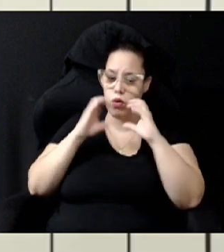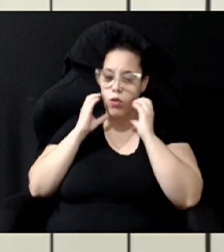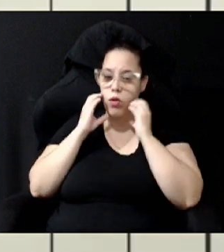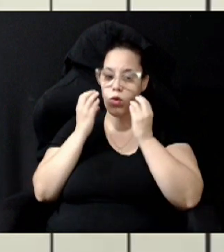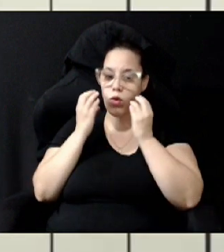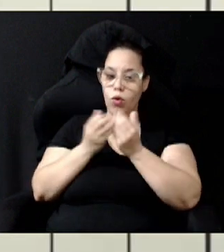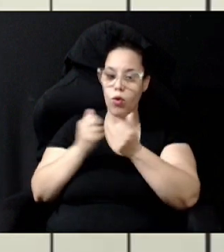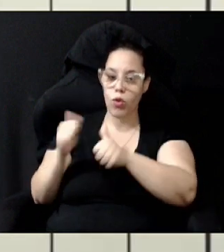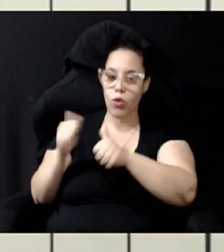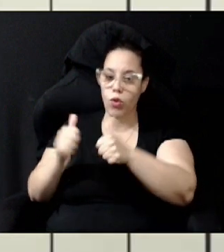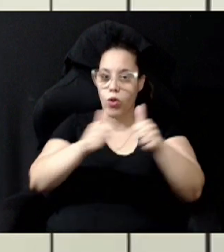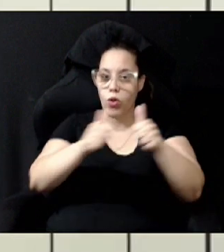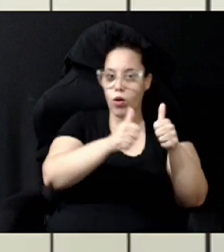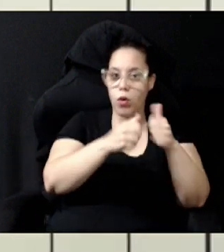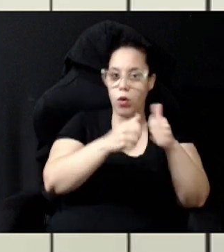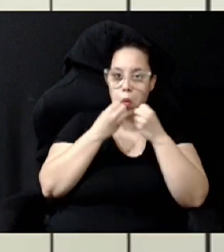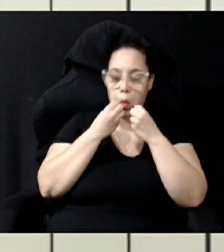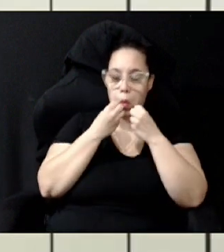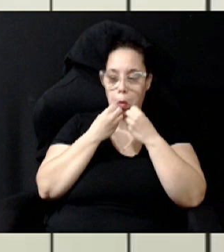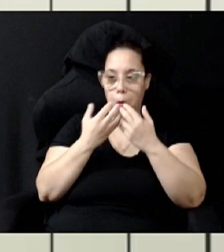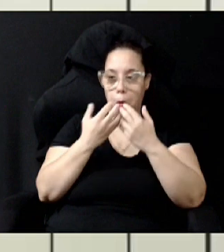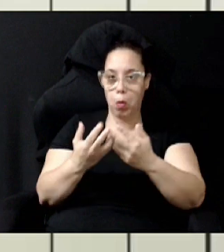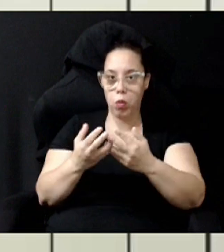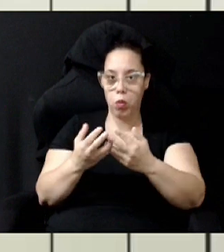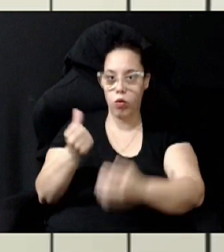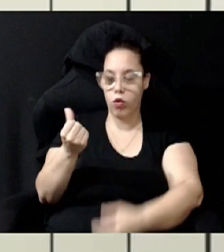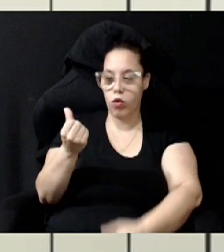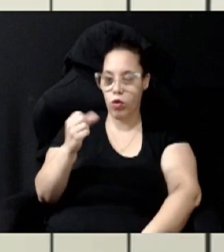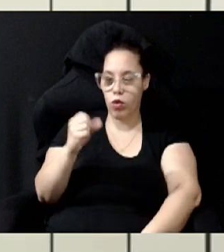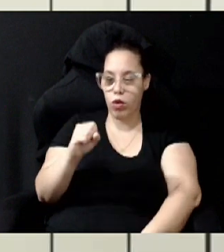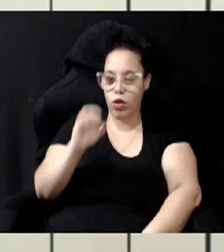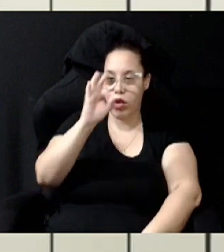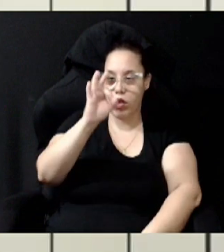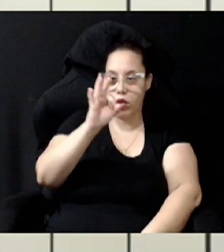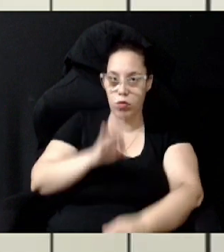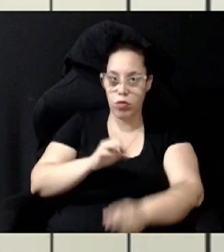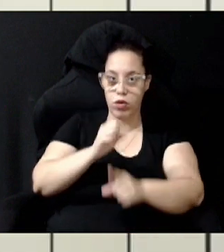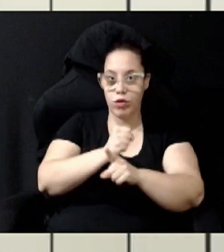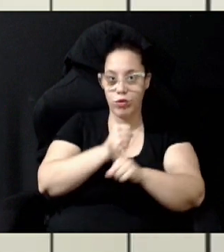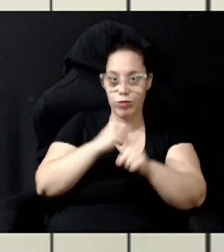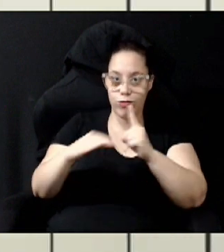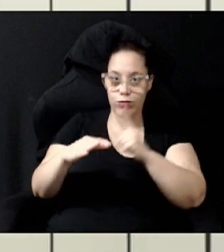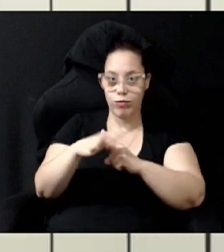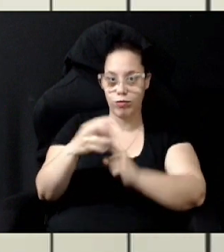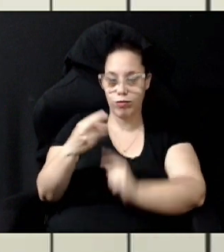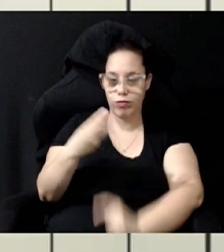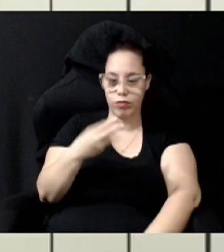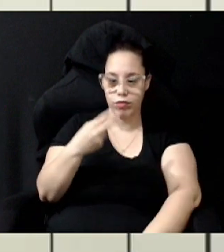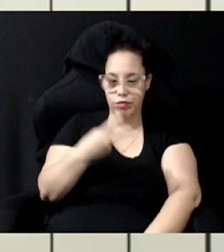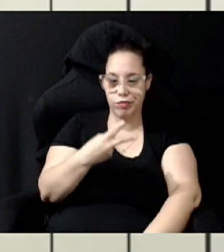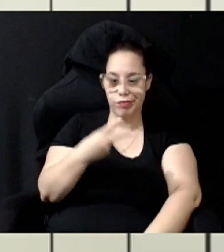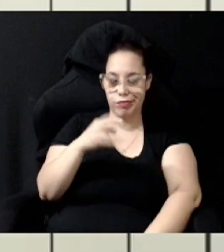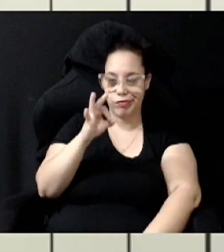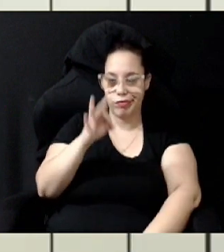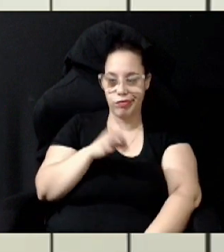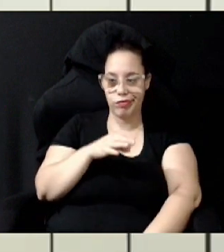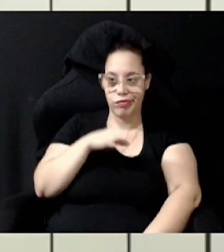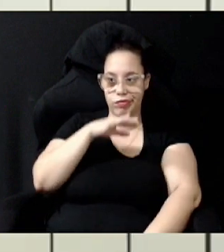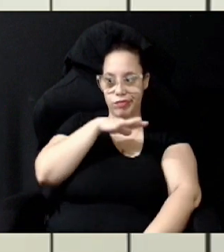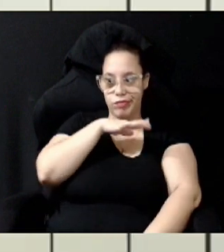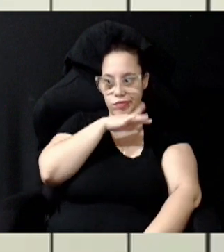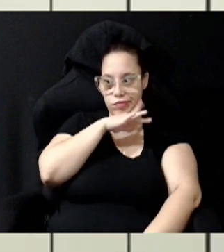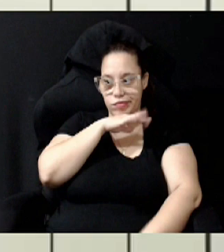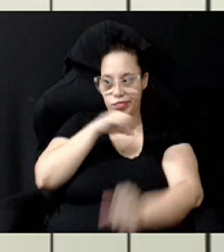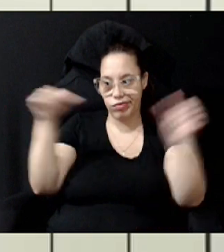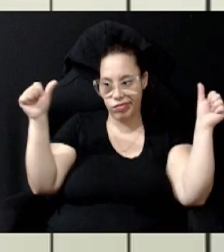como ótimo por apenas 18% da sociedade e 32% consideram ruim ou péssimo, segundo o